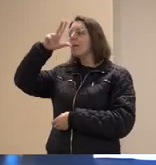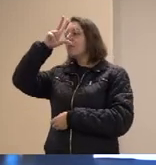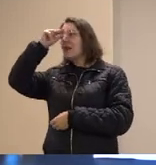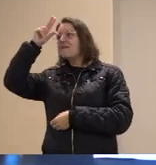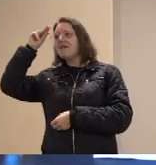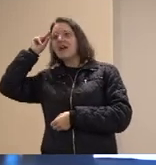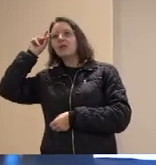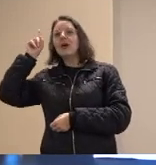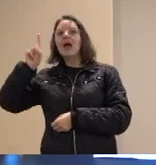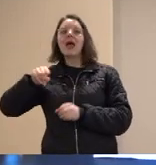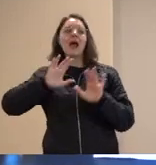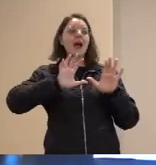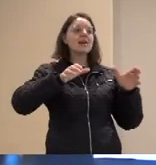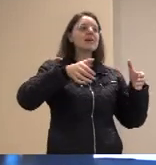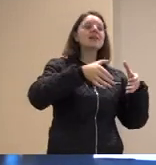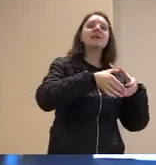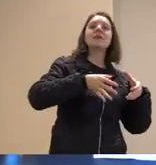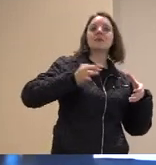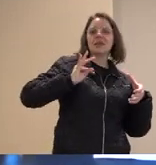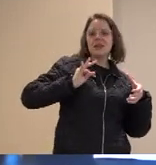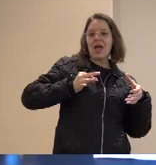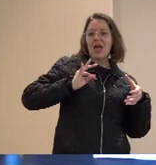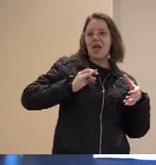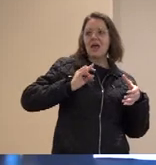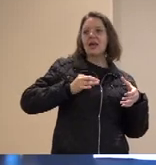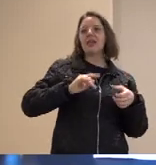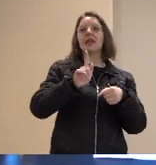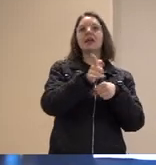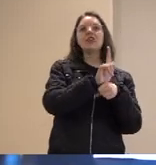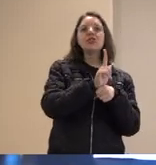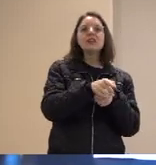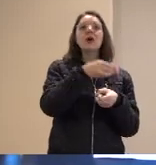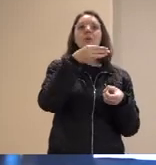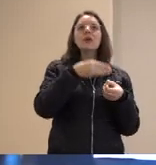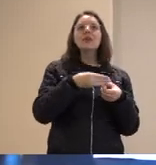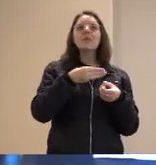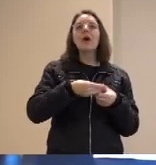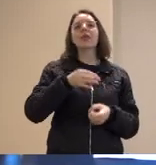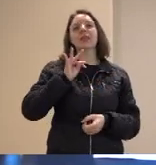a equipe técnica, a gestão municipal,